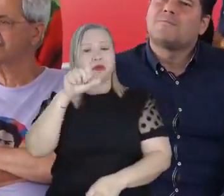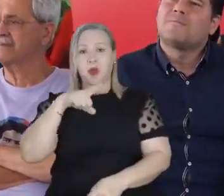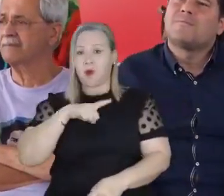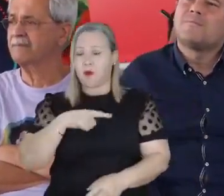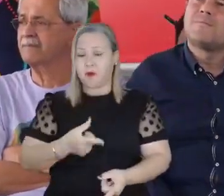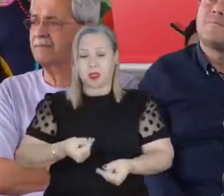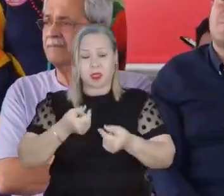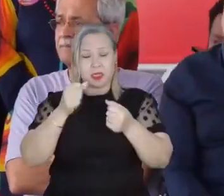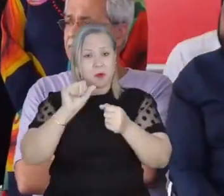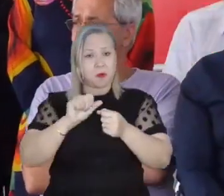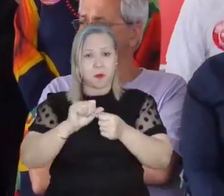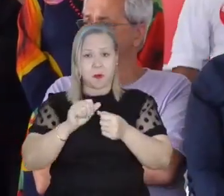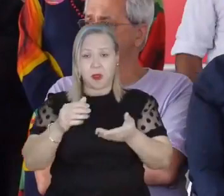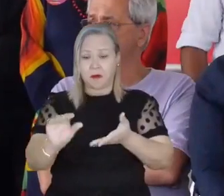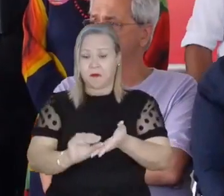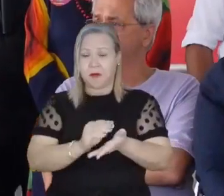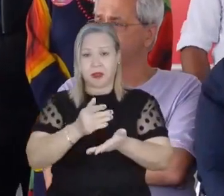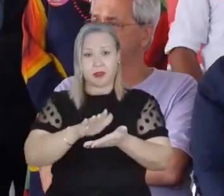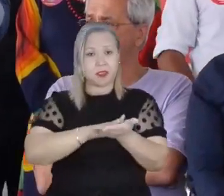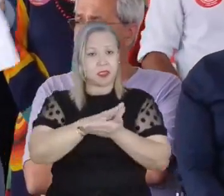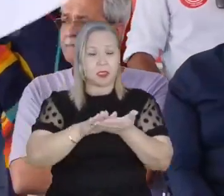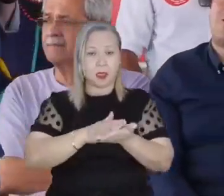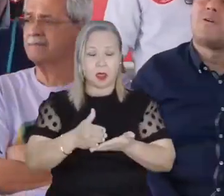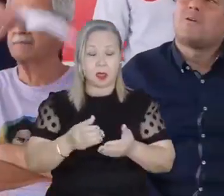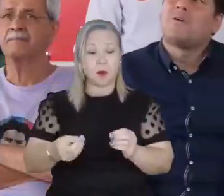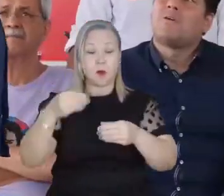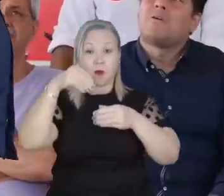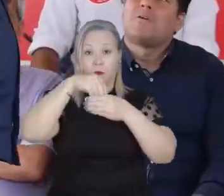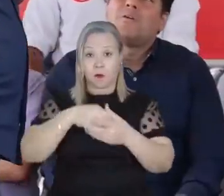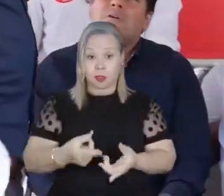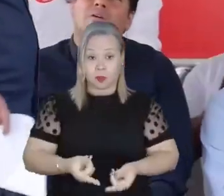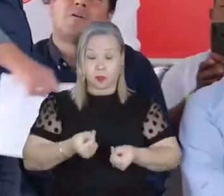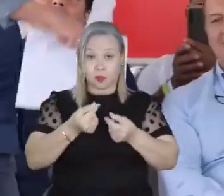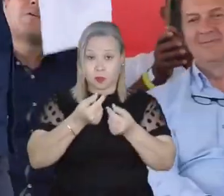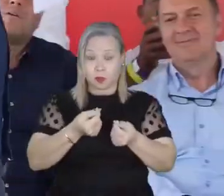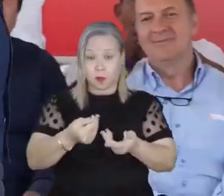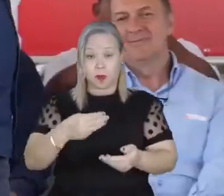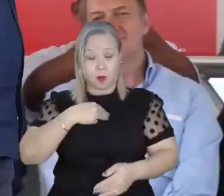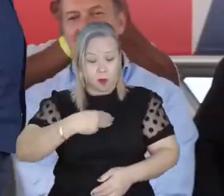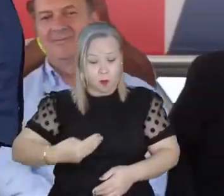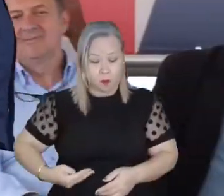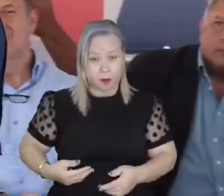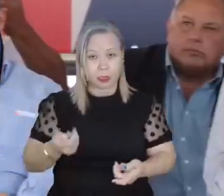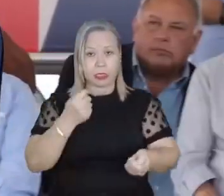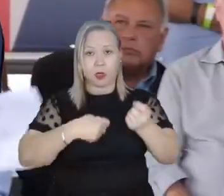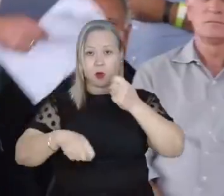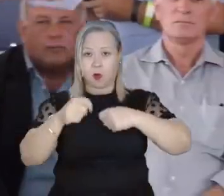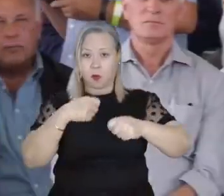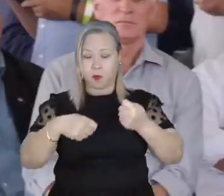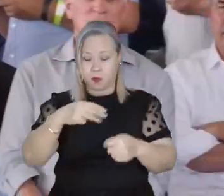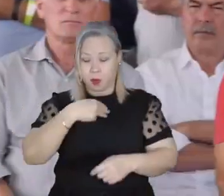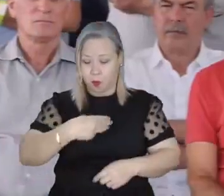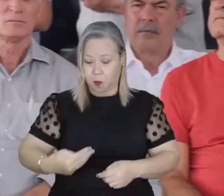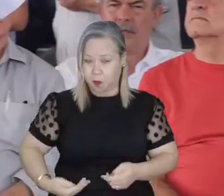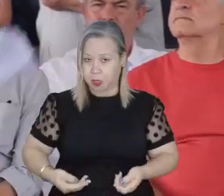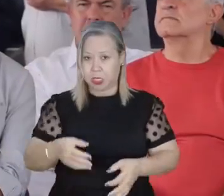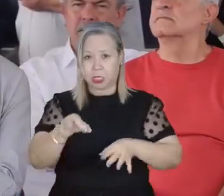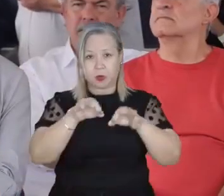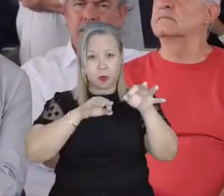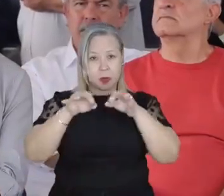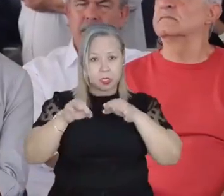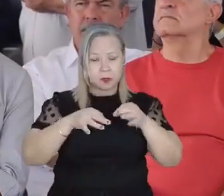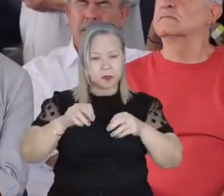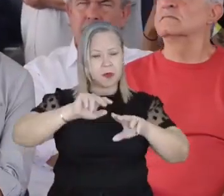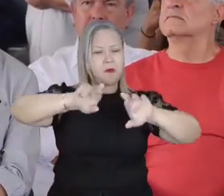comissão orçamentária com o ministro da Economia, com o ministro do Planejamento, com o ministro, vários outros, cada um quer a